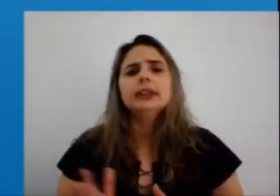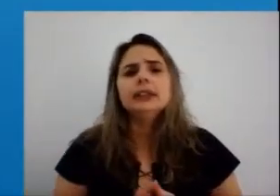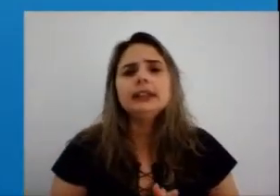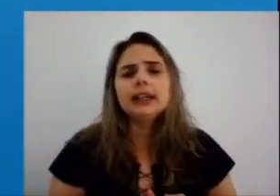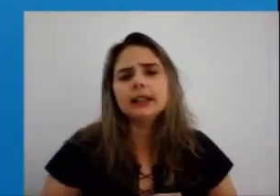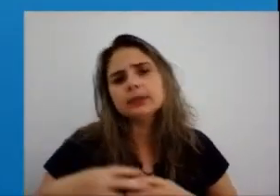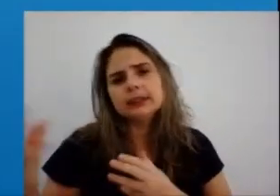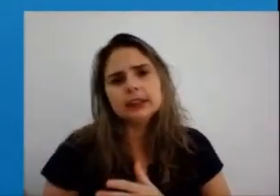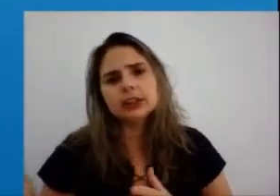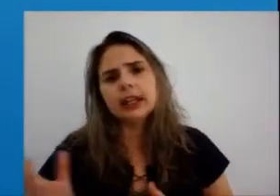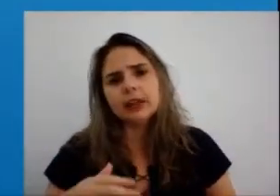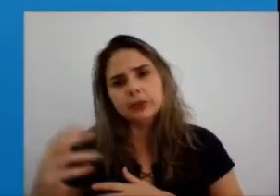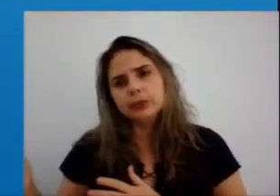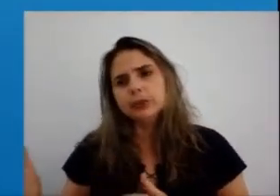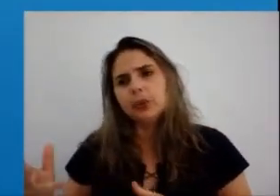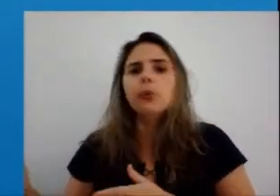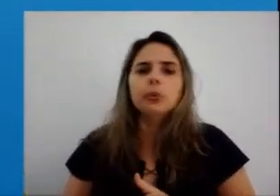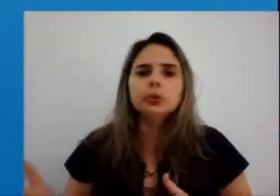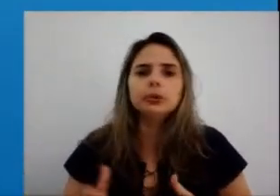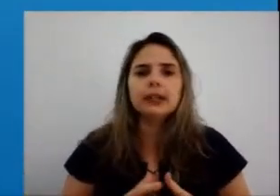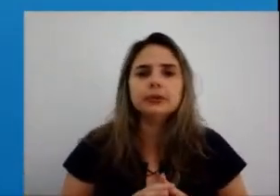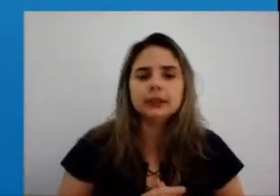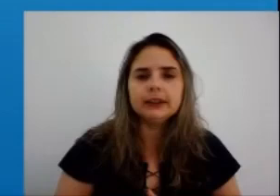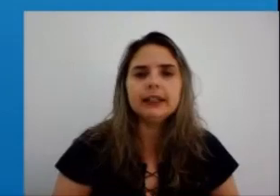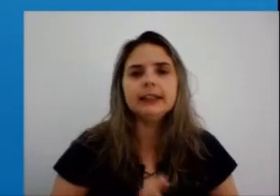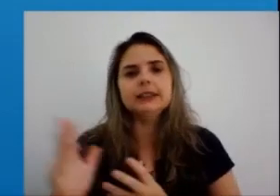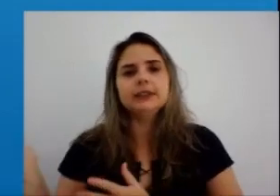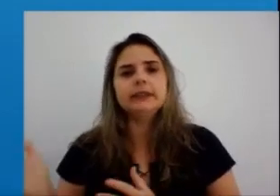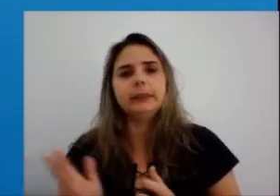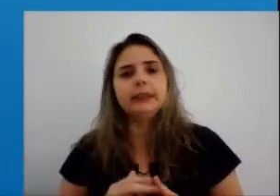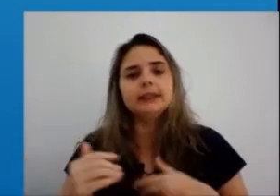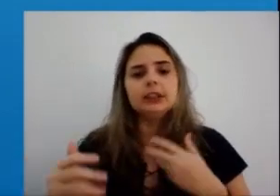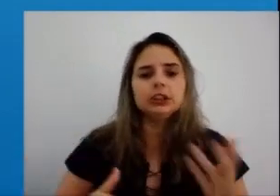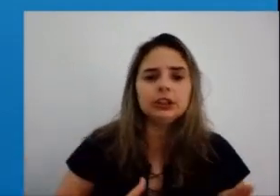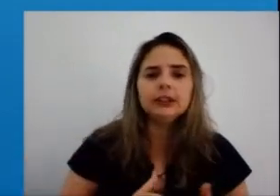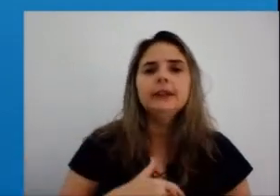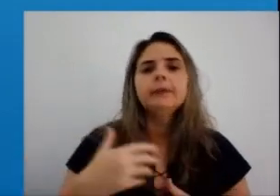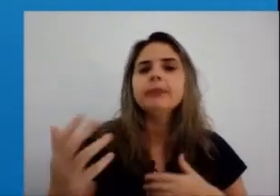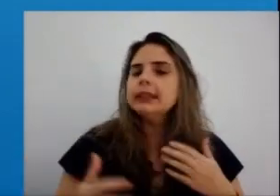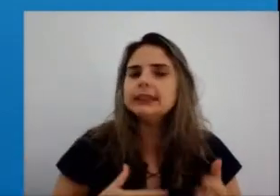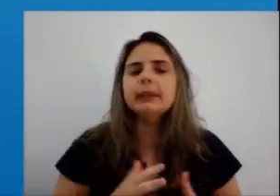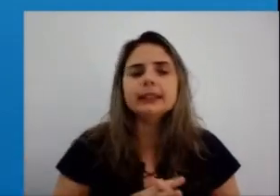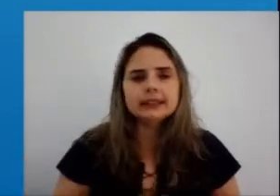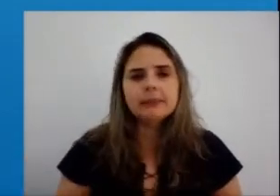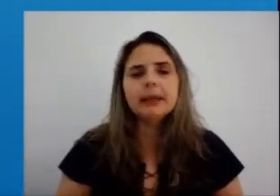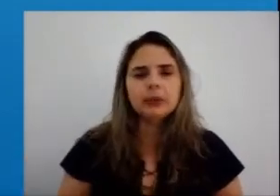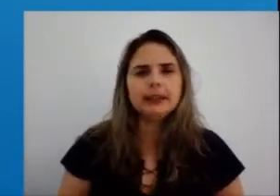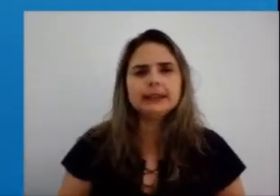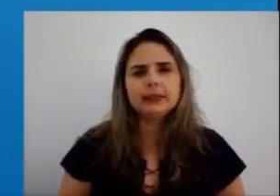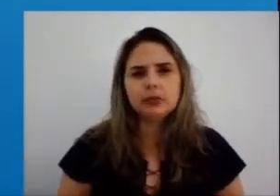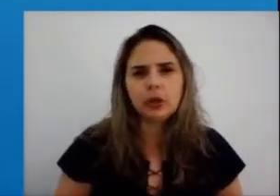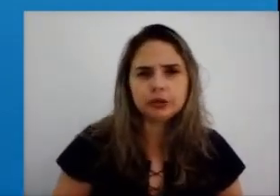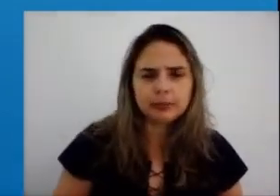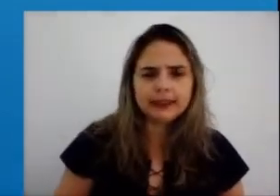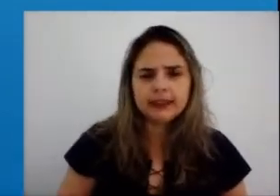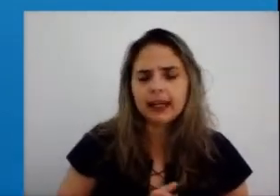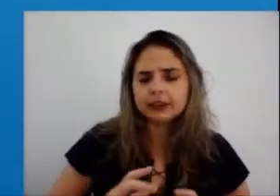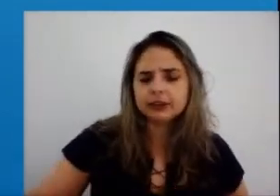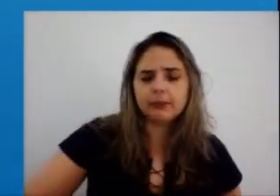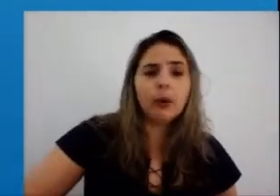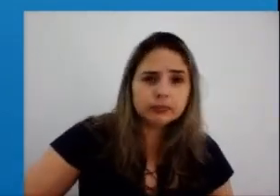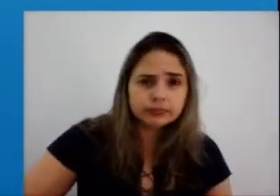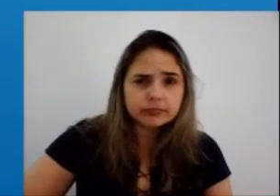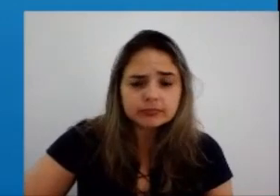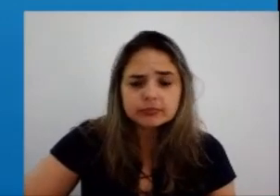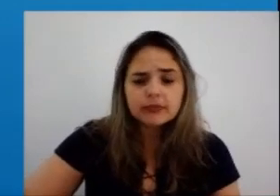lançado e caso seja, né, do concurso do seu interesse, você vai poder assistir e se manter sempre atualizado nos nossos